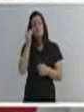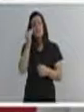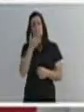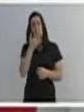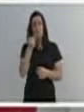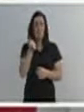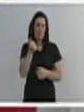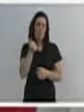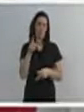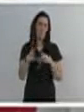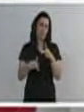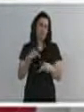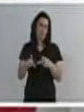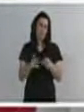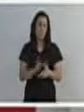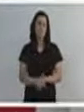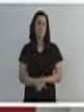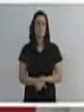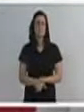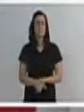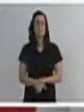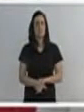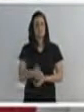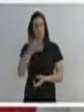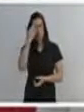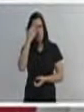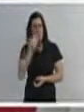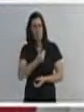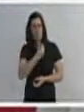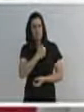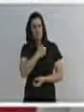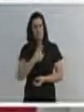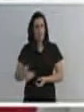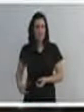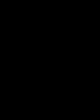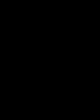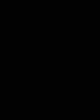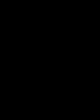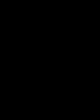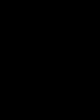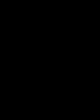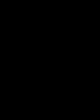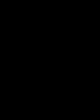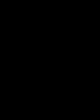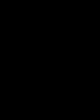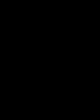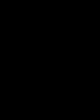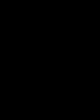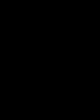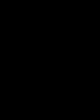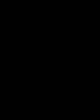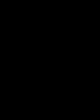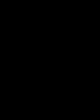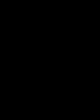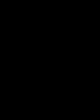pela atenção que tem dado a Blumenau, e às vezes até injustiçado, não é? Muitas vezes injustiçado. A gente viu algumas coisas, lê